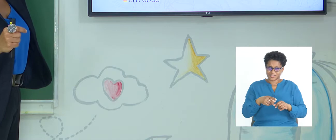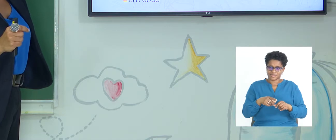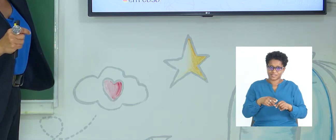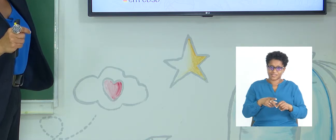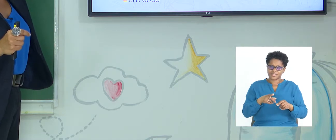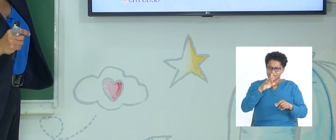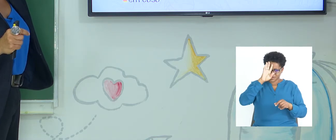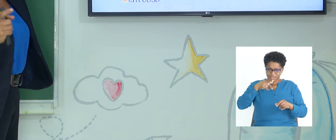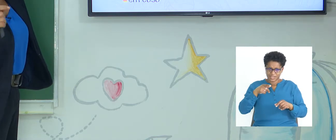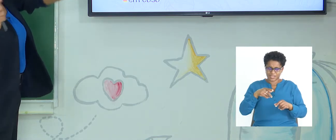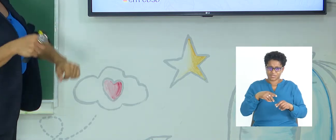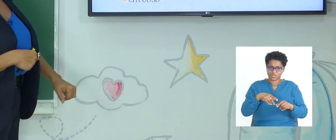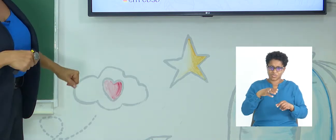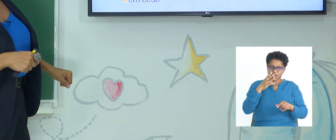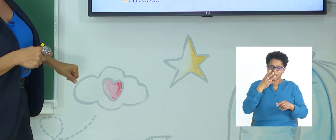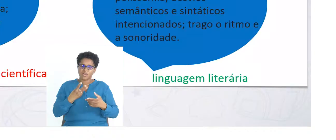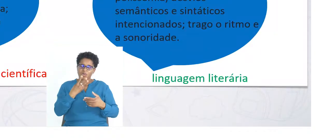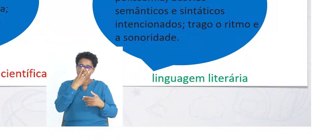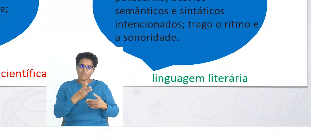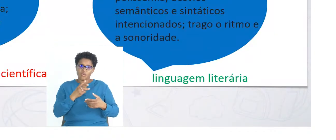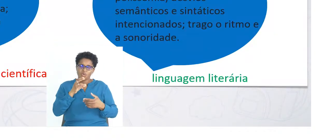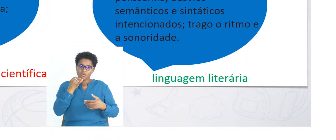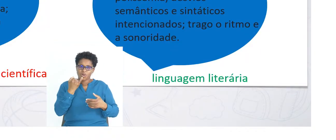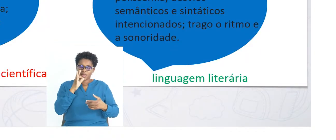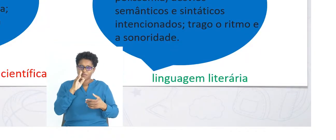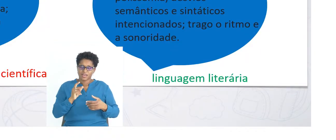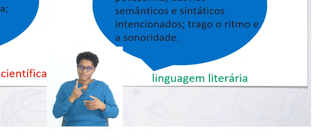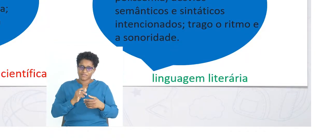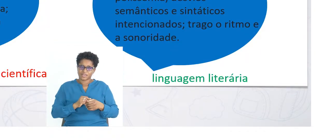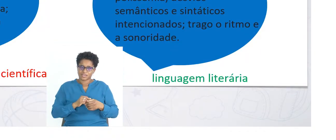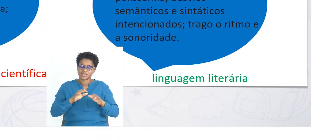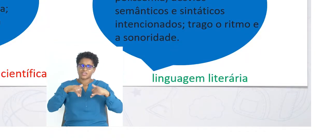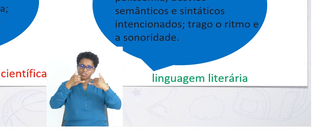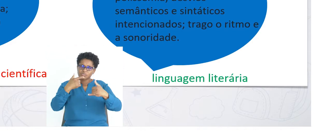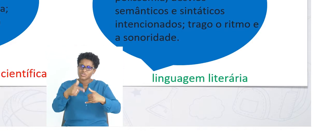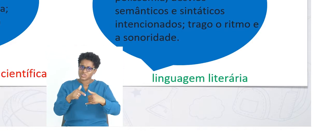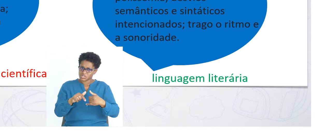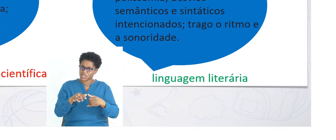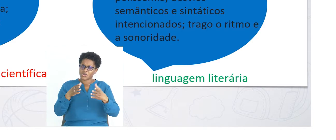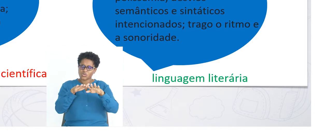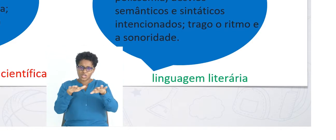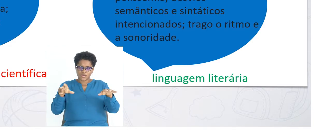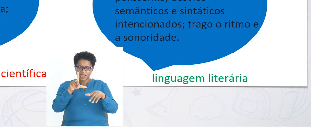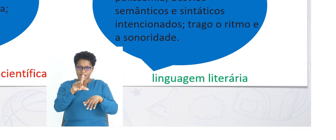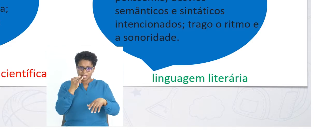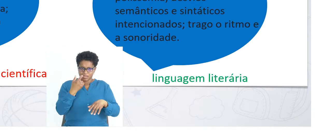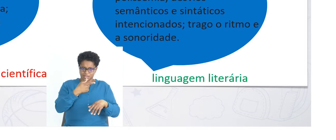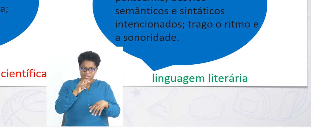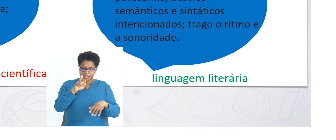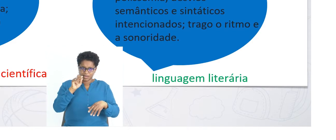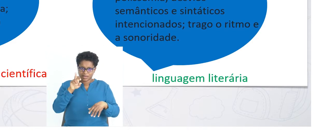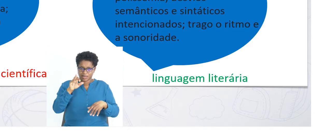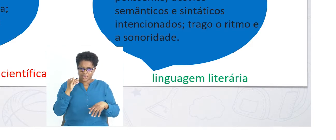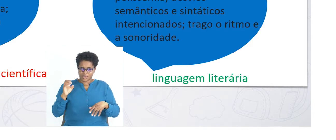que é website? Sabes? Então já sabes. E depois tens o nível literário. O nível literário